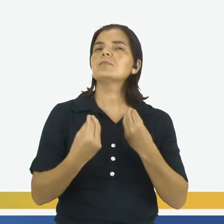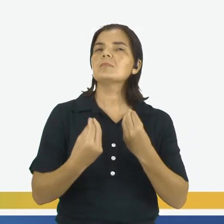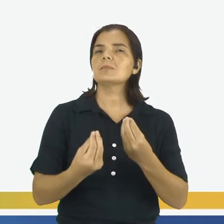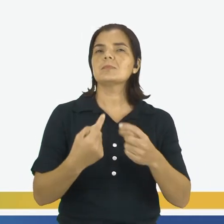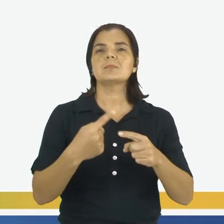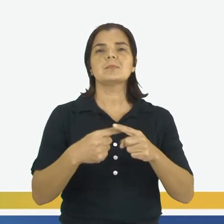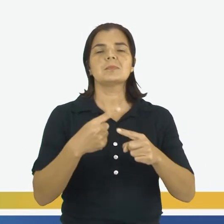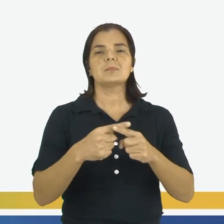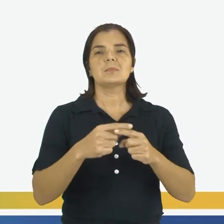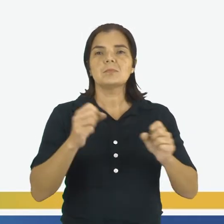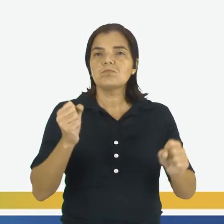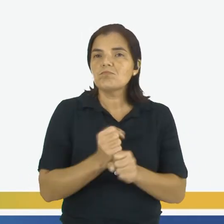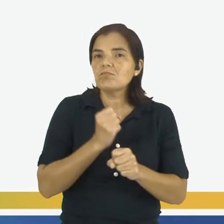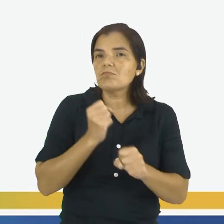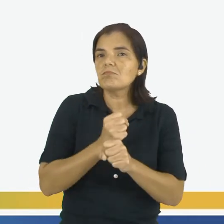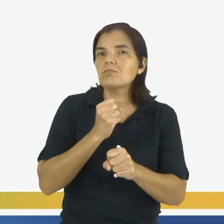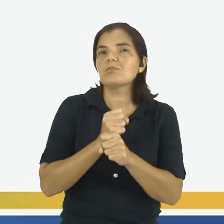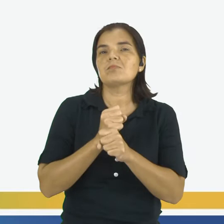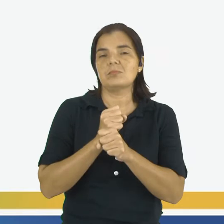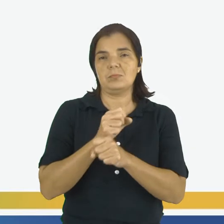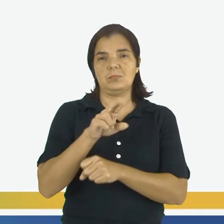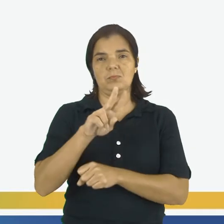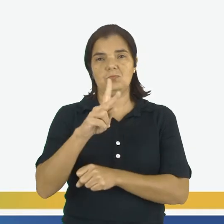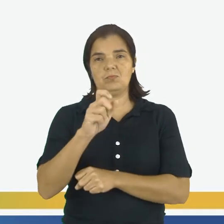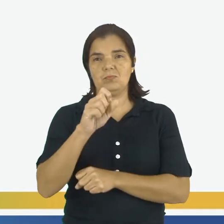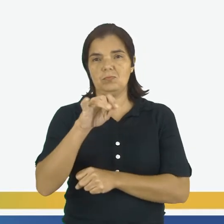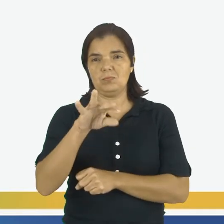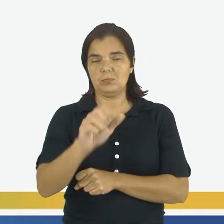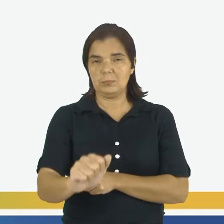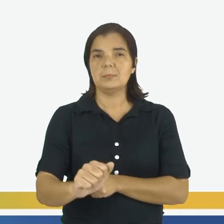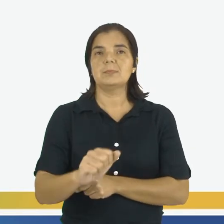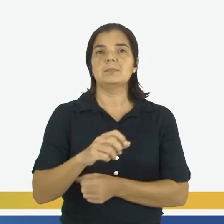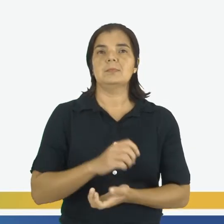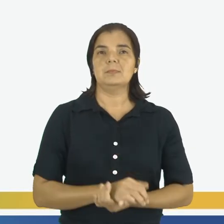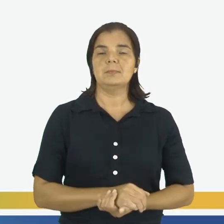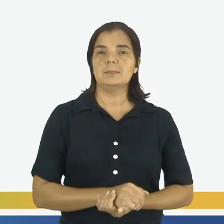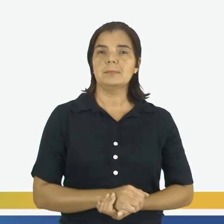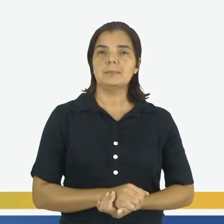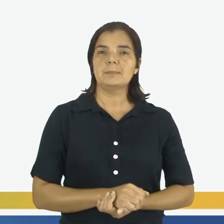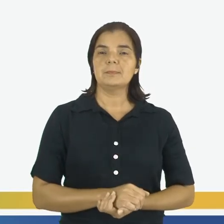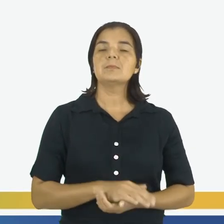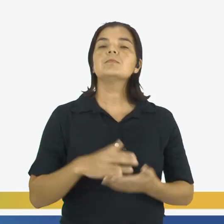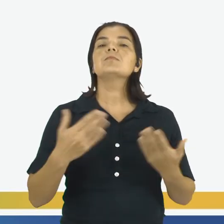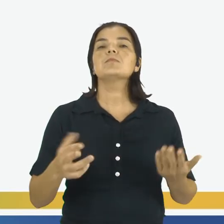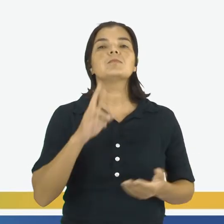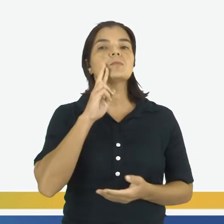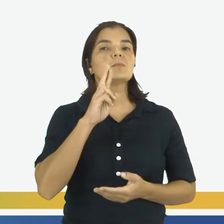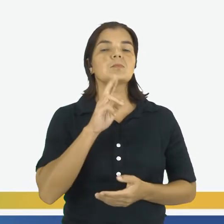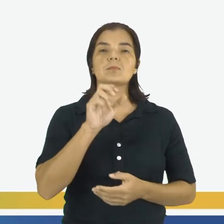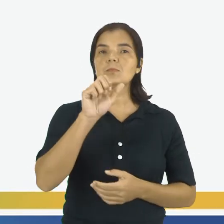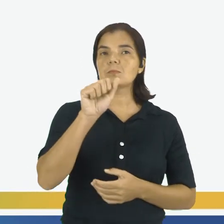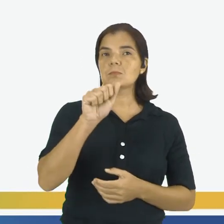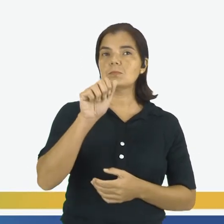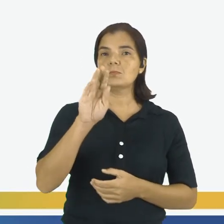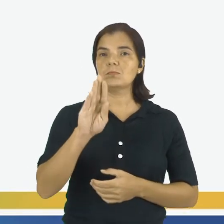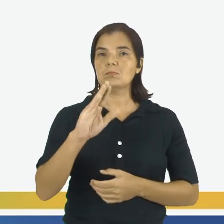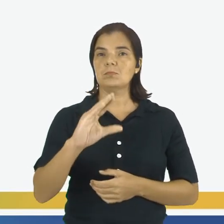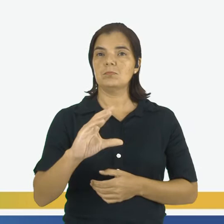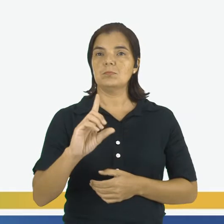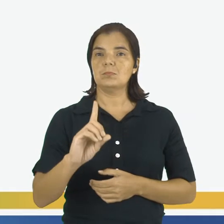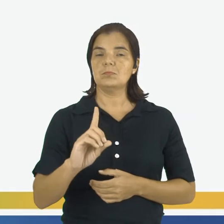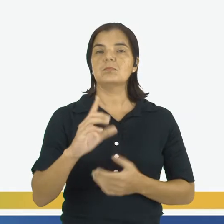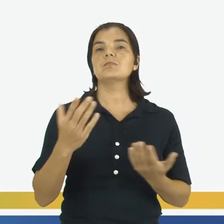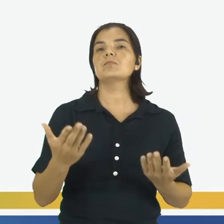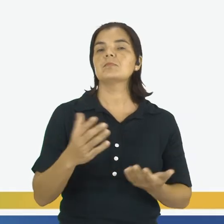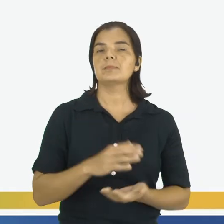Por que são construídas usinas hidrelétricas? Qual das alternativas você acha que é a nossa